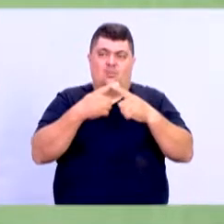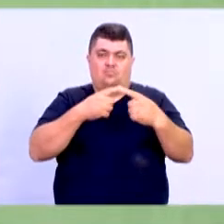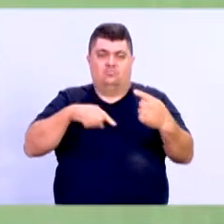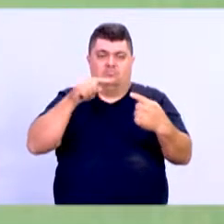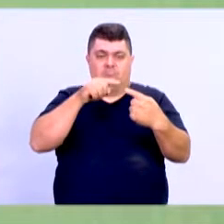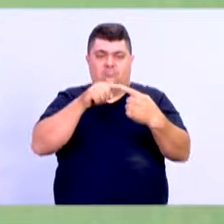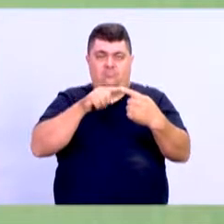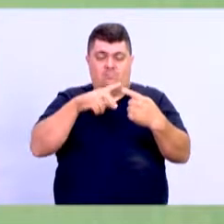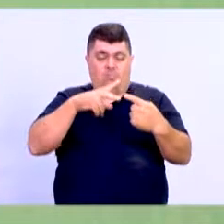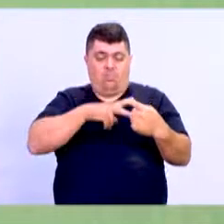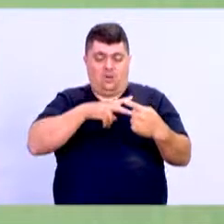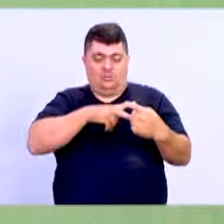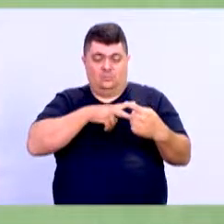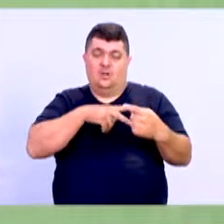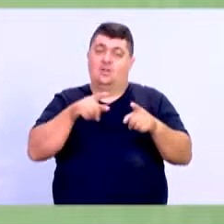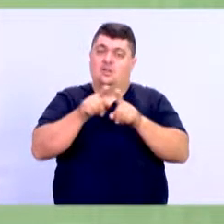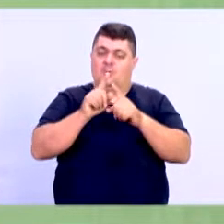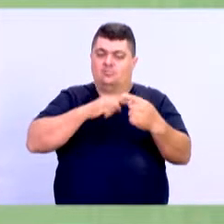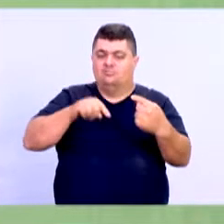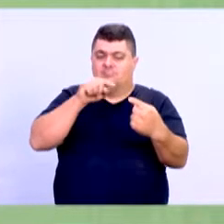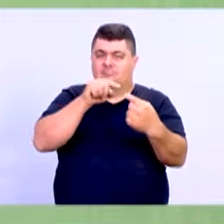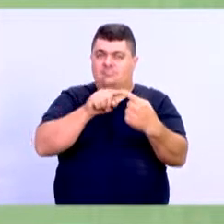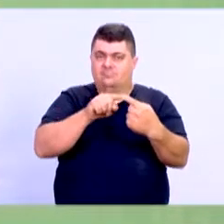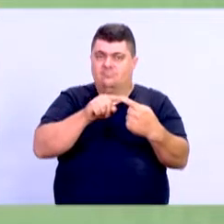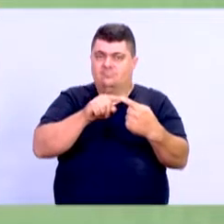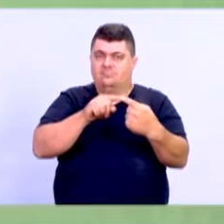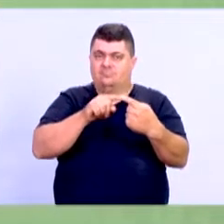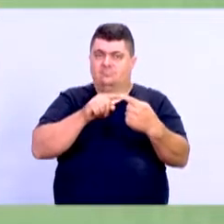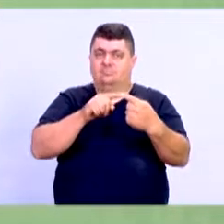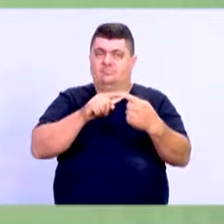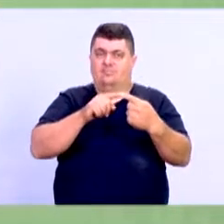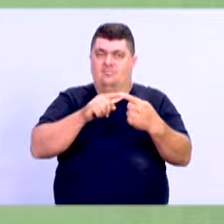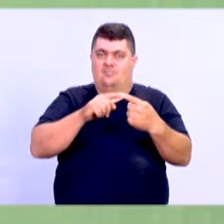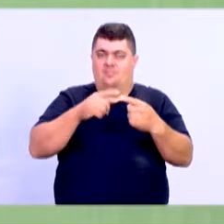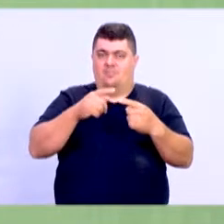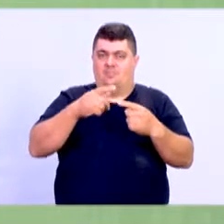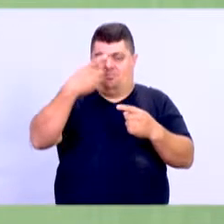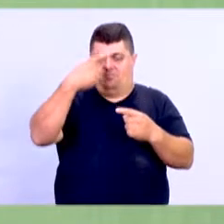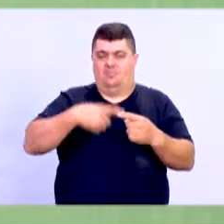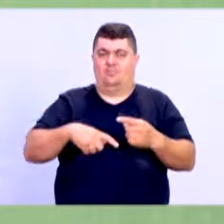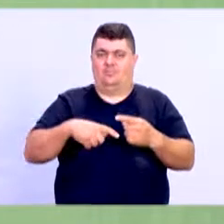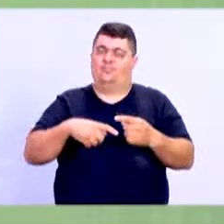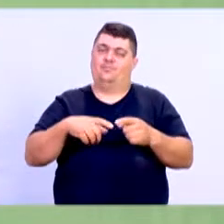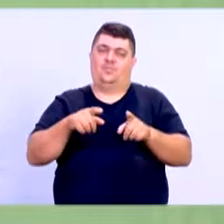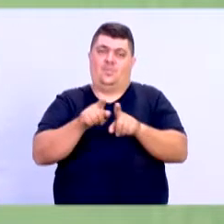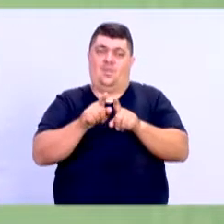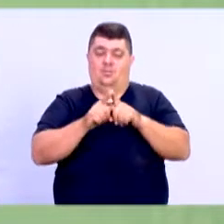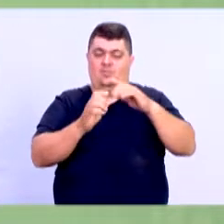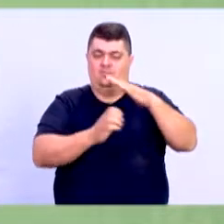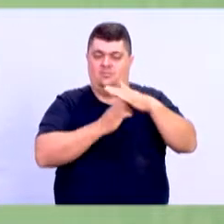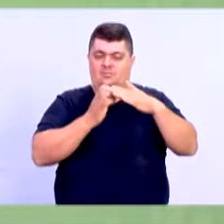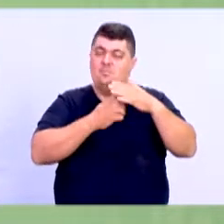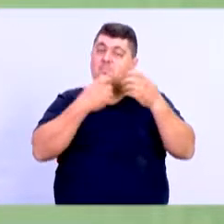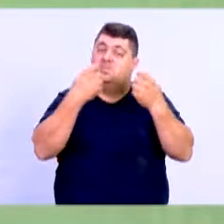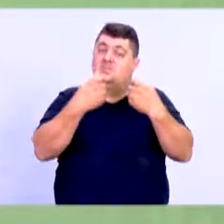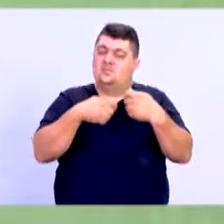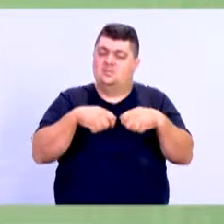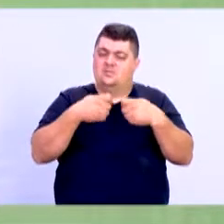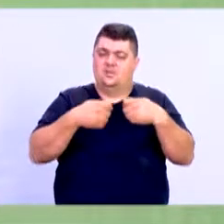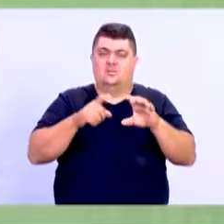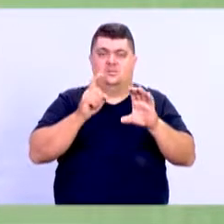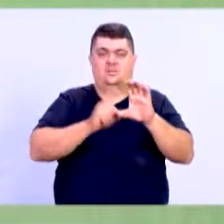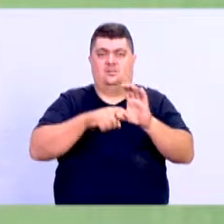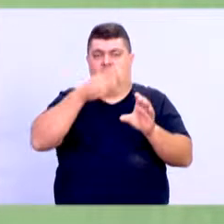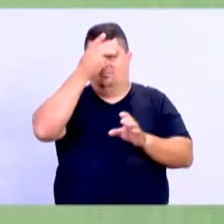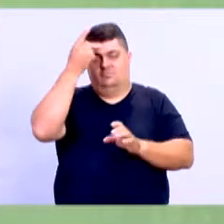individuais e objetivos pessoais. Também, de outro lado, as organizações dependem direta